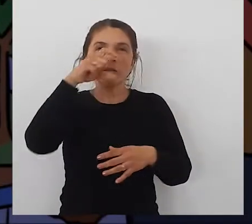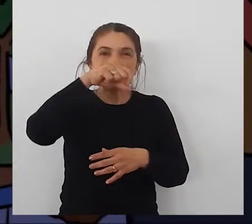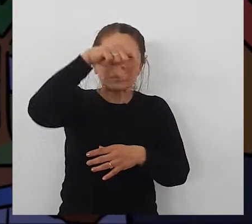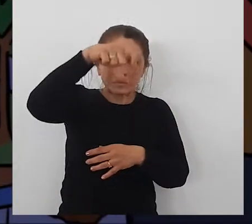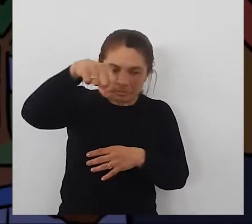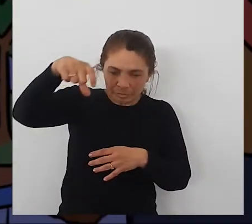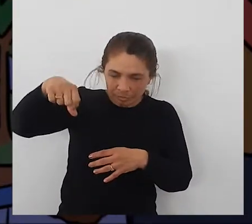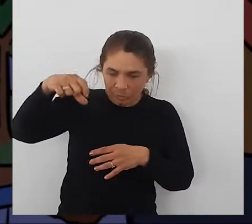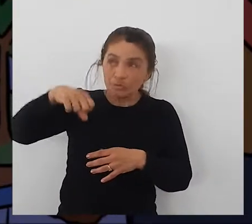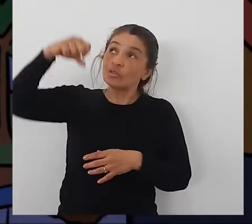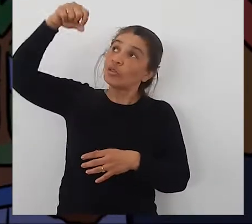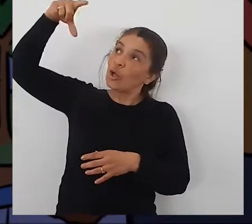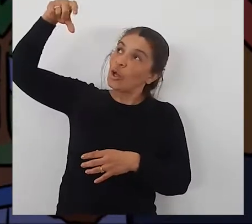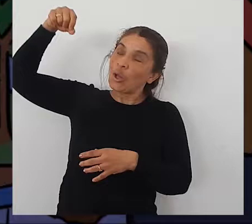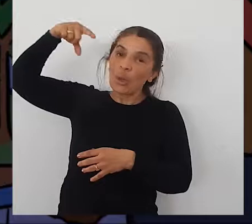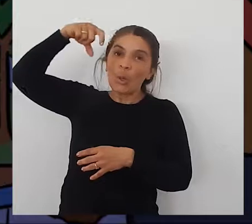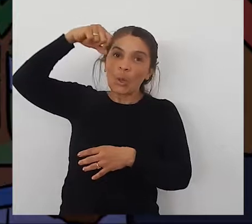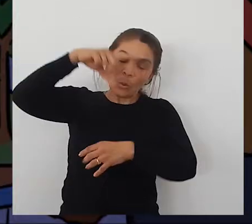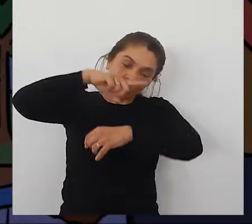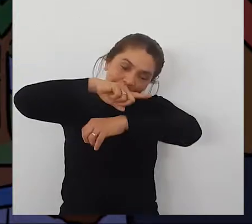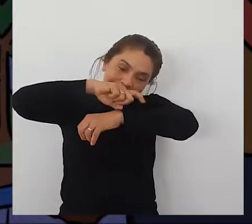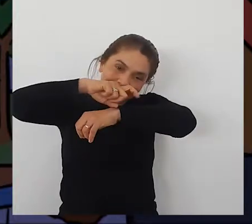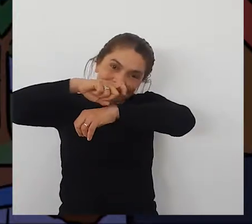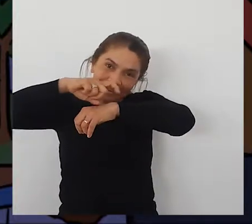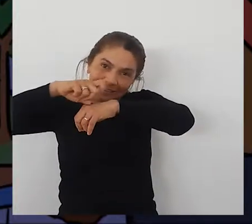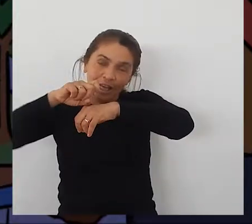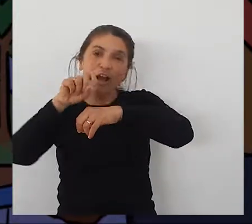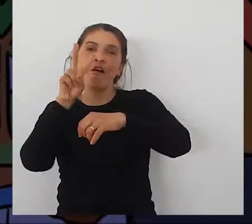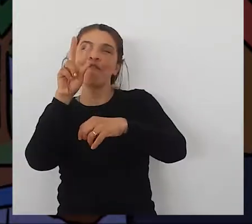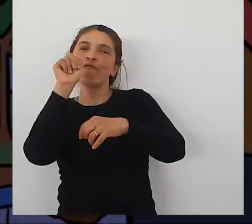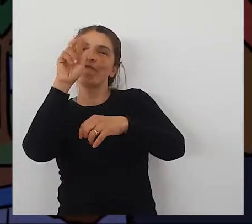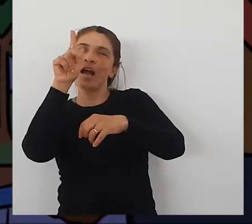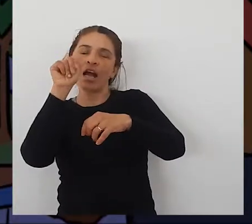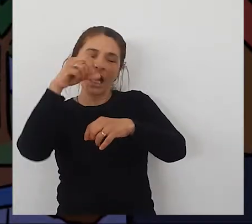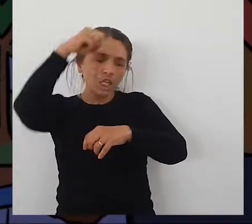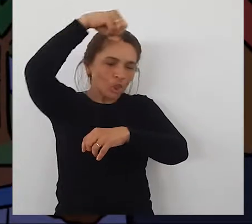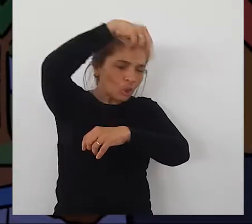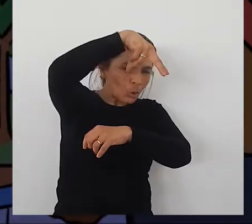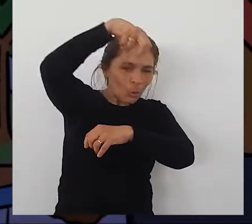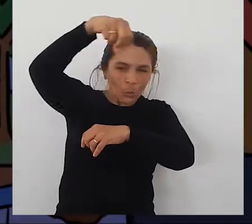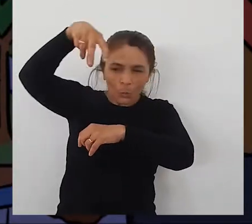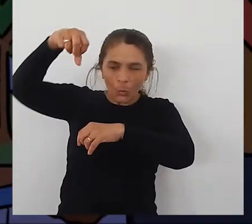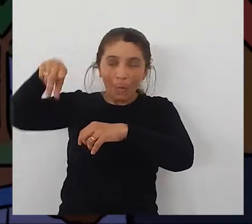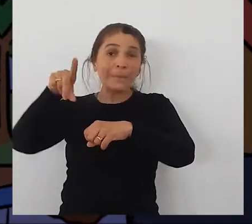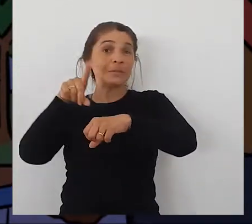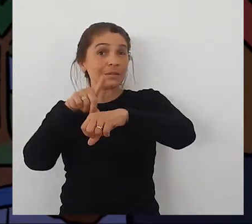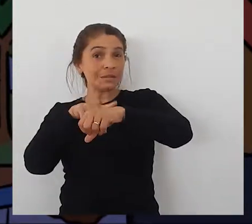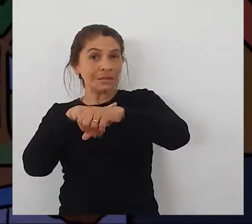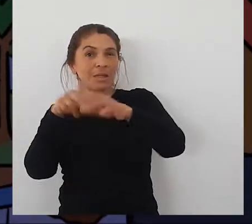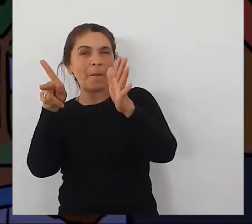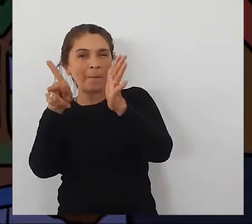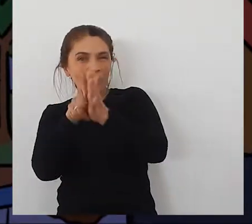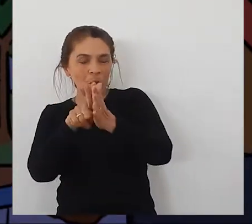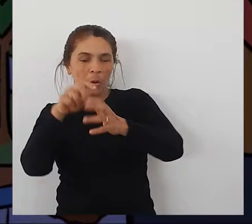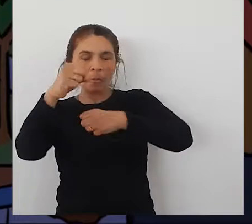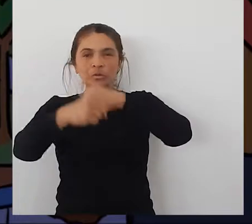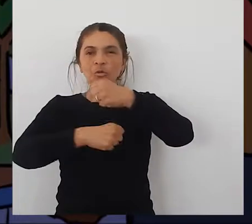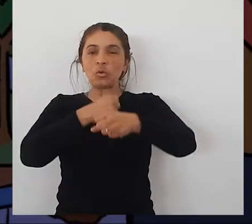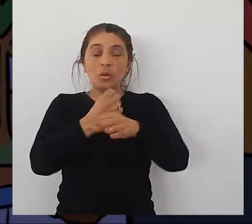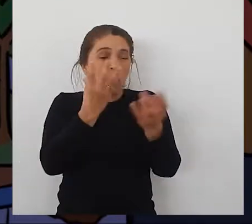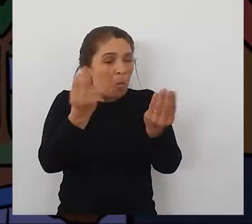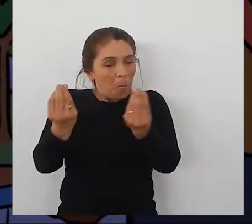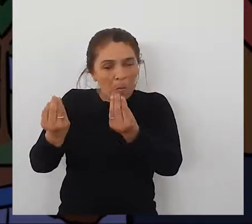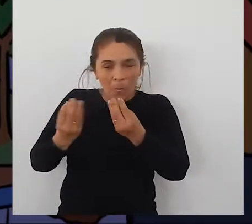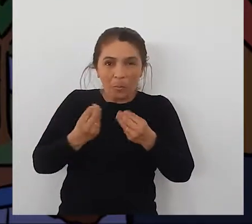Esses pontinhos luminosos são larvas de vagalumes que se abrigam aqui. Em determinadas épocas do ano, há